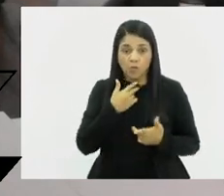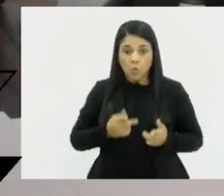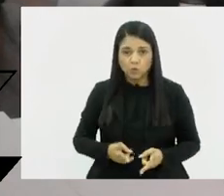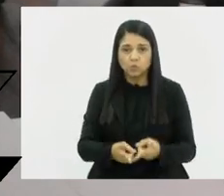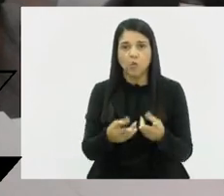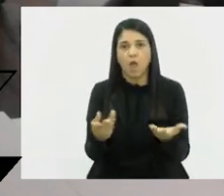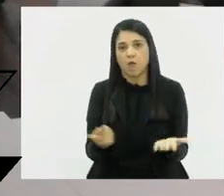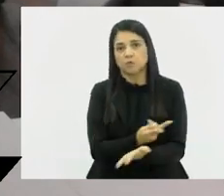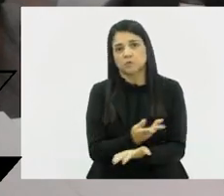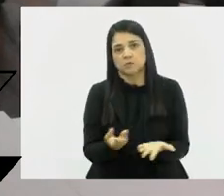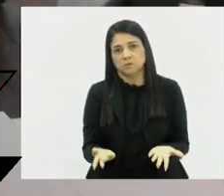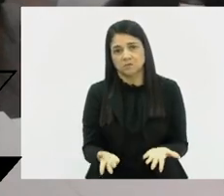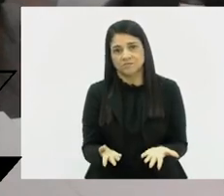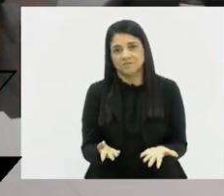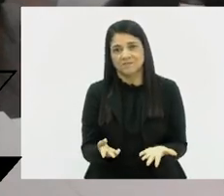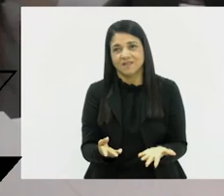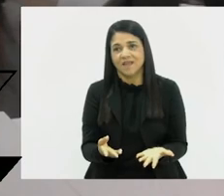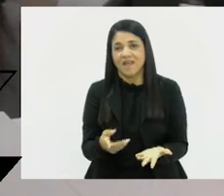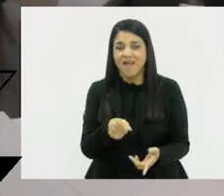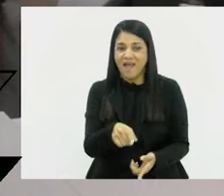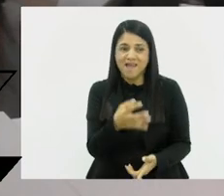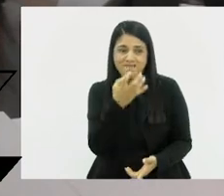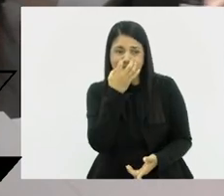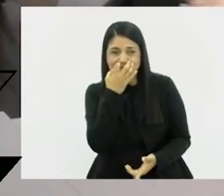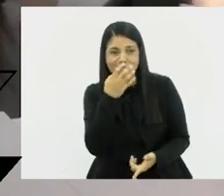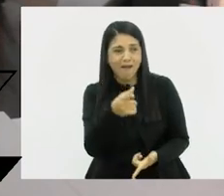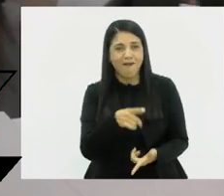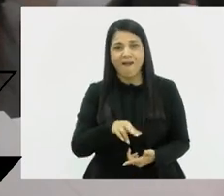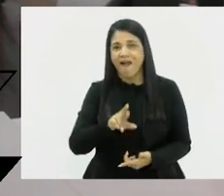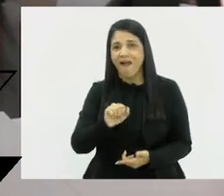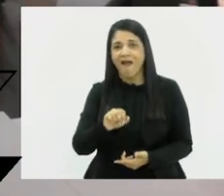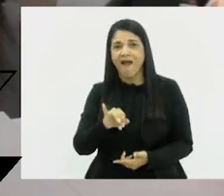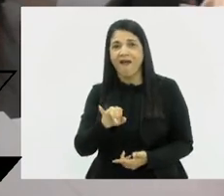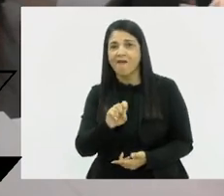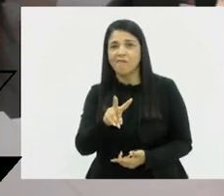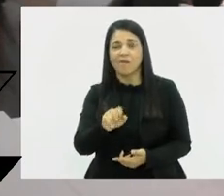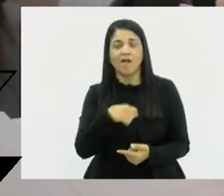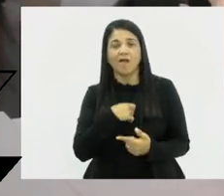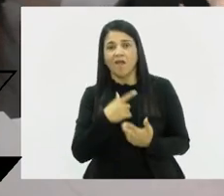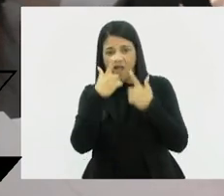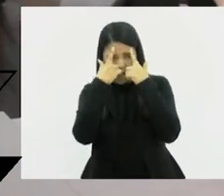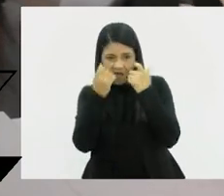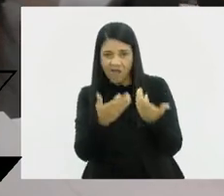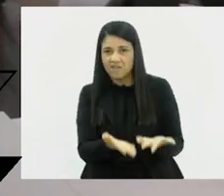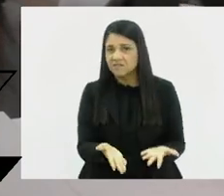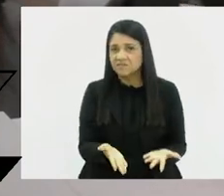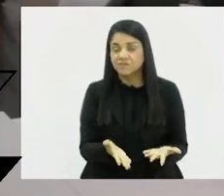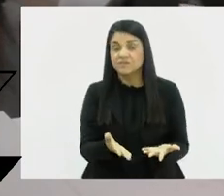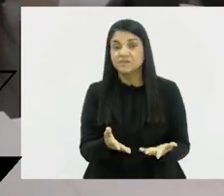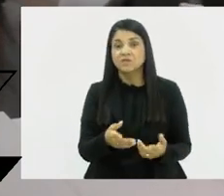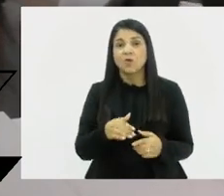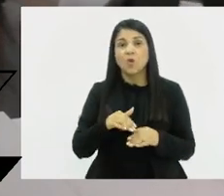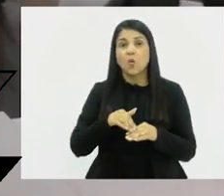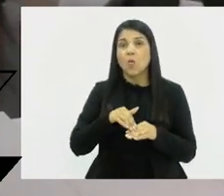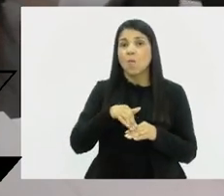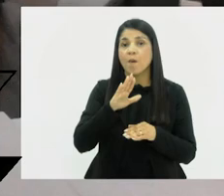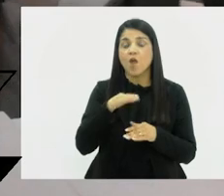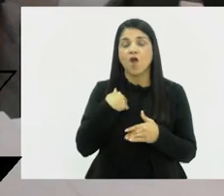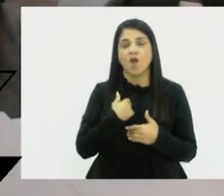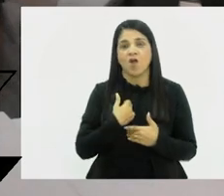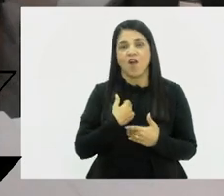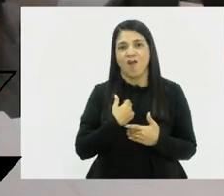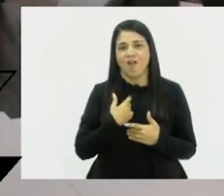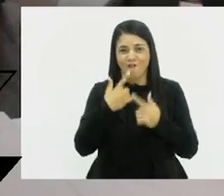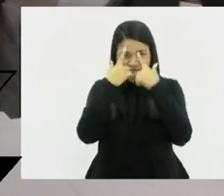vem acontecendo e todo mundo dizer que o animal é raivoso, o animal é agressivo. A maior espécie agressiva no mundo é o Homo sapiens, é a